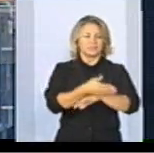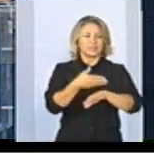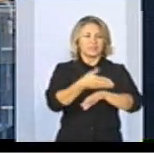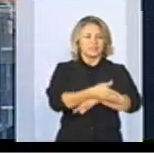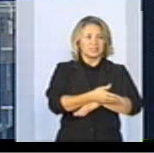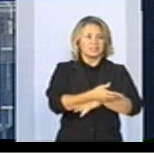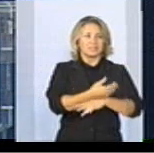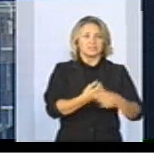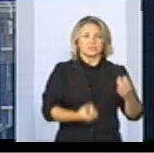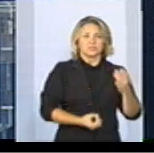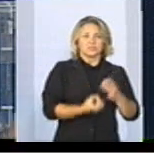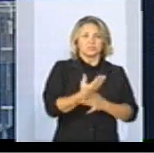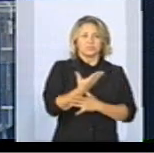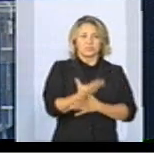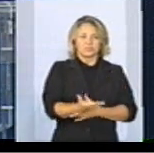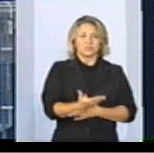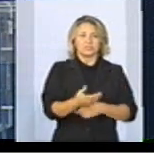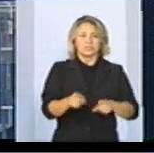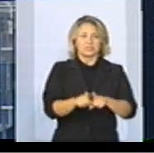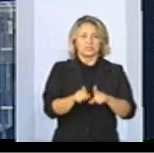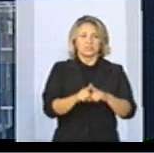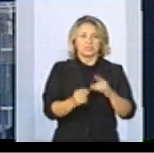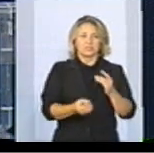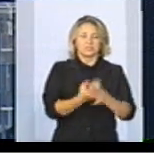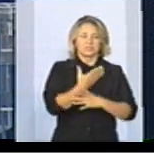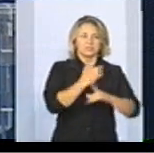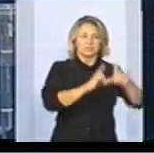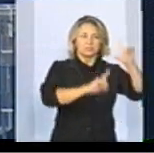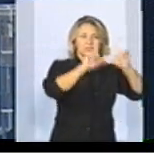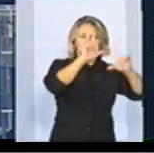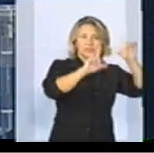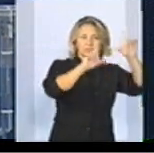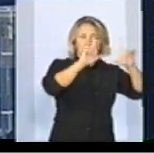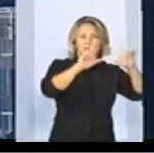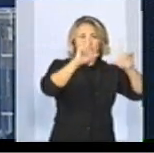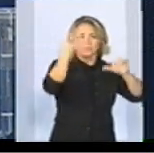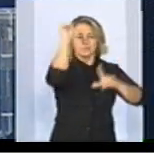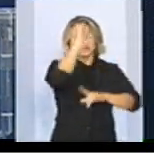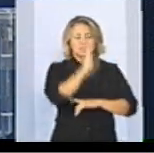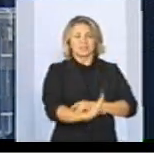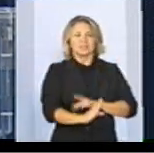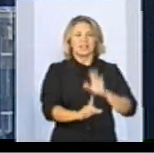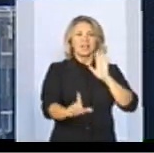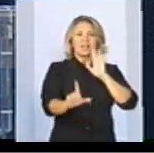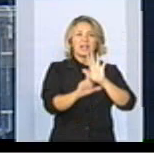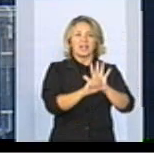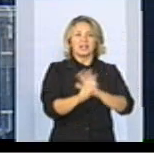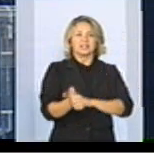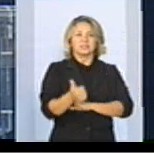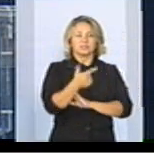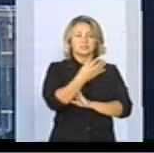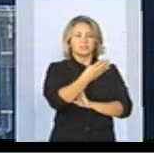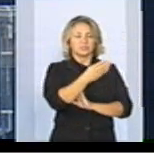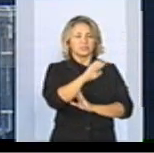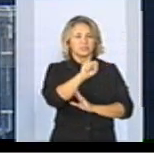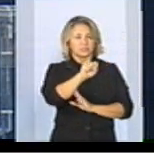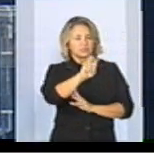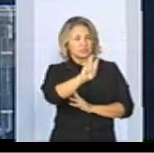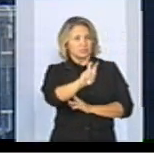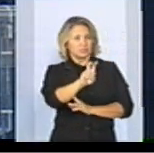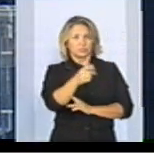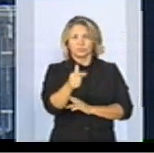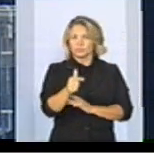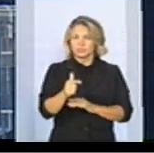de produtores e da produção audiovisual brasileira. A Lei 12.485, de 2011, não restringe a participação